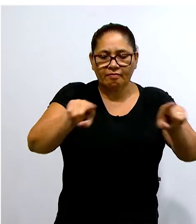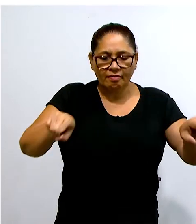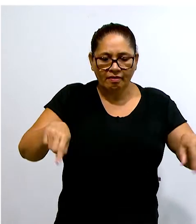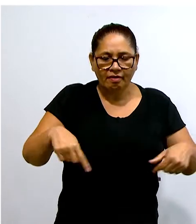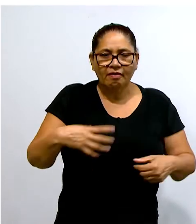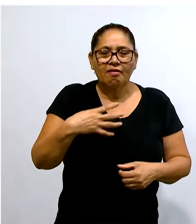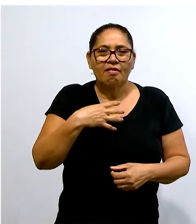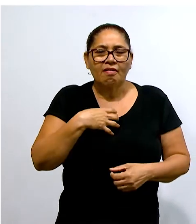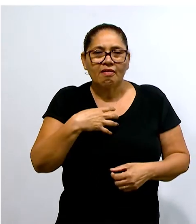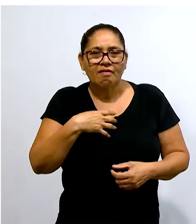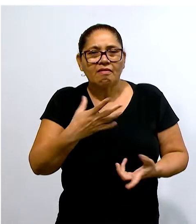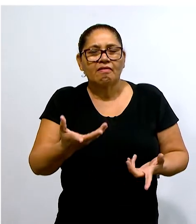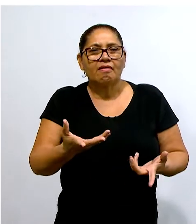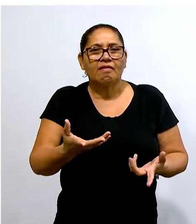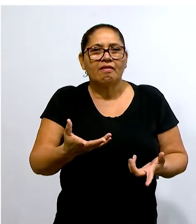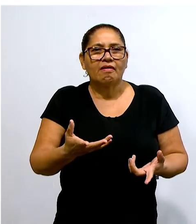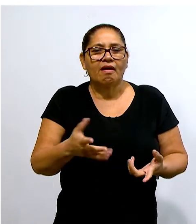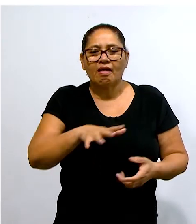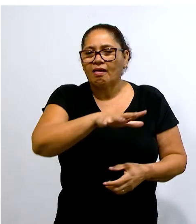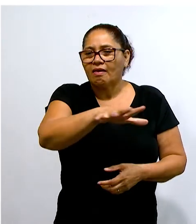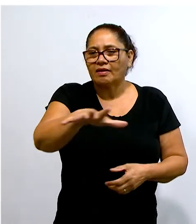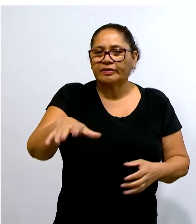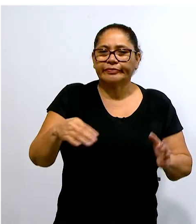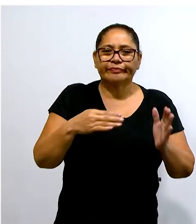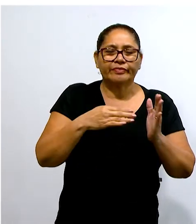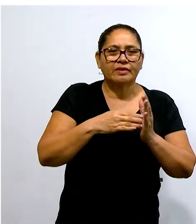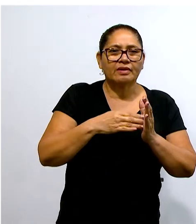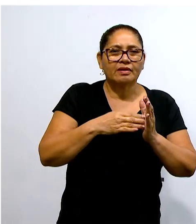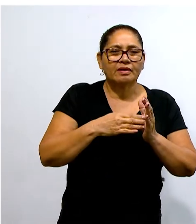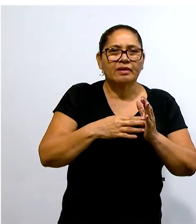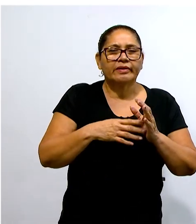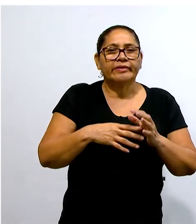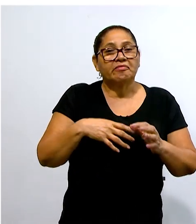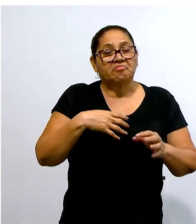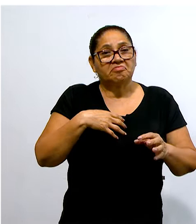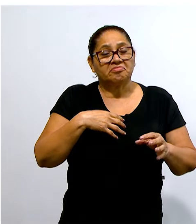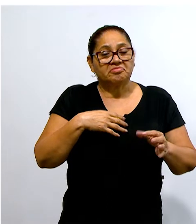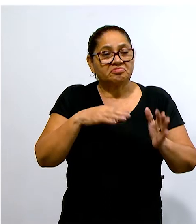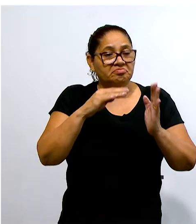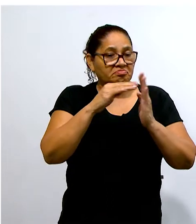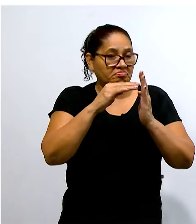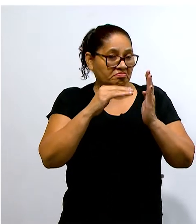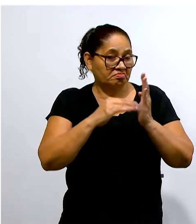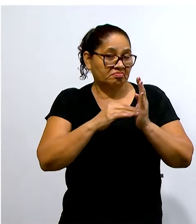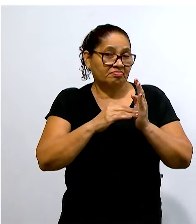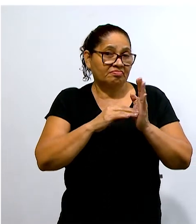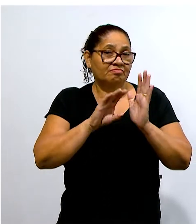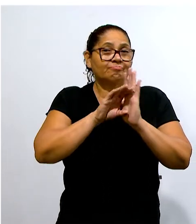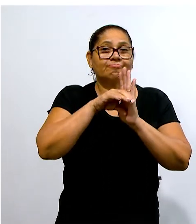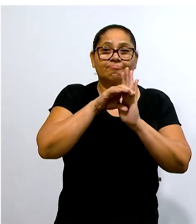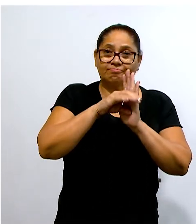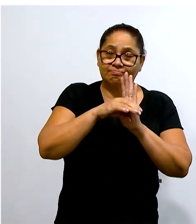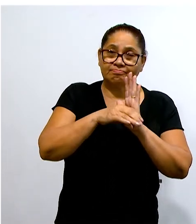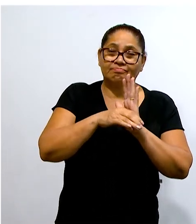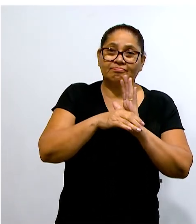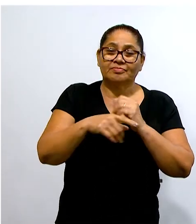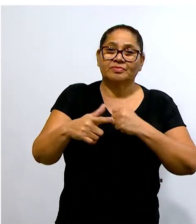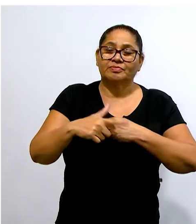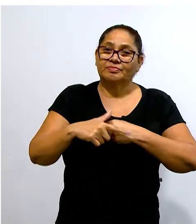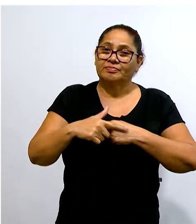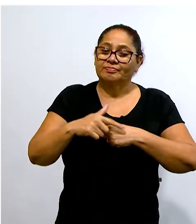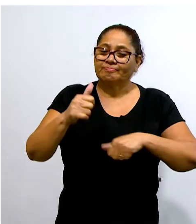formato, a utilização do espaço e tempo, a maneira de organizar os conteúdos, os materiais curriculares, o sentido e papel da avaliação.